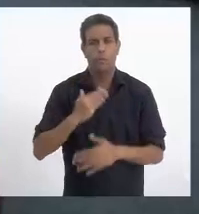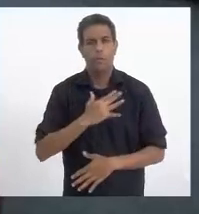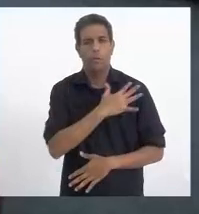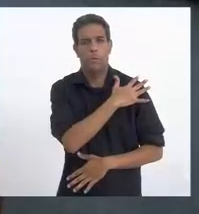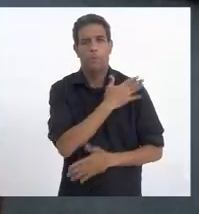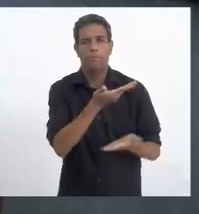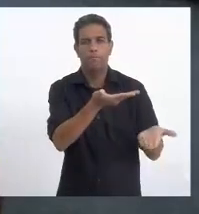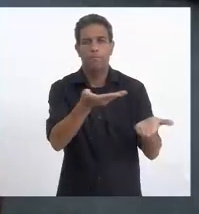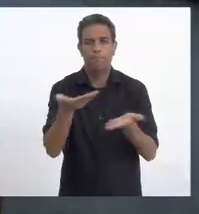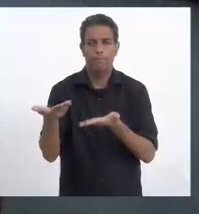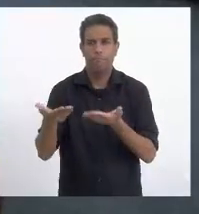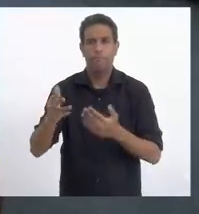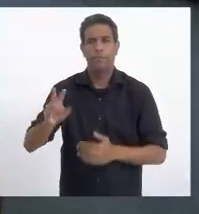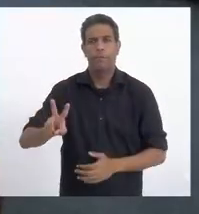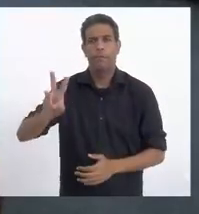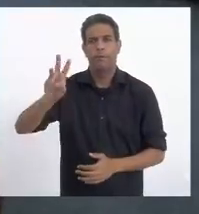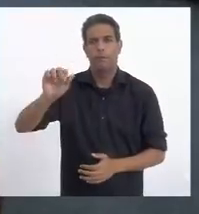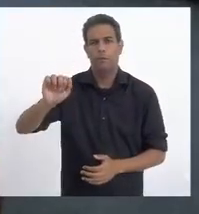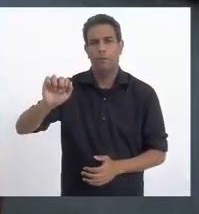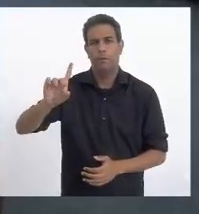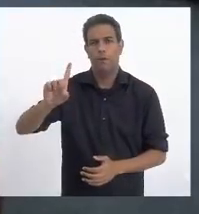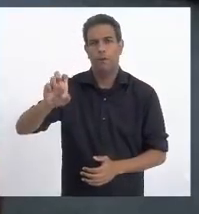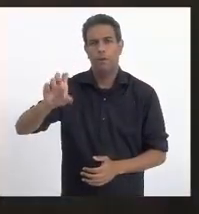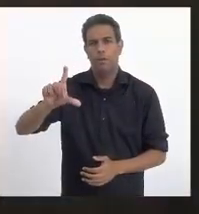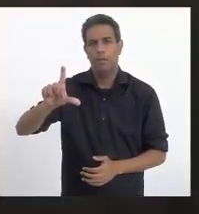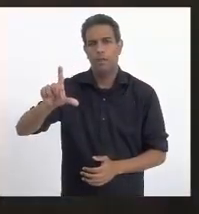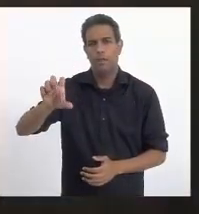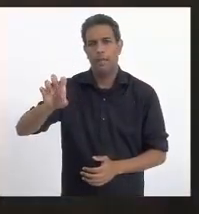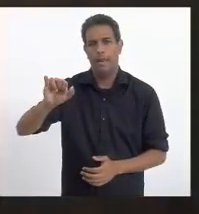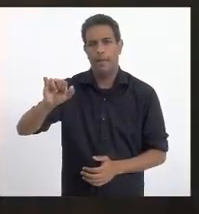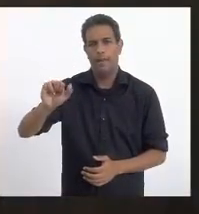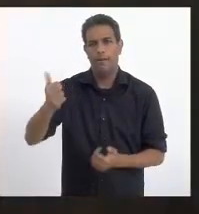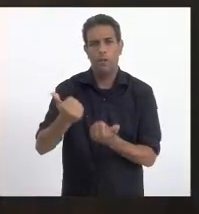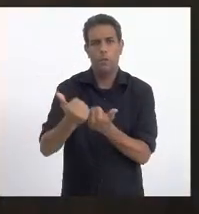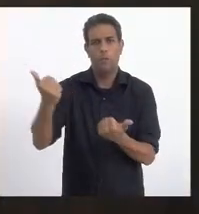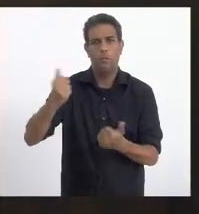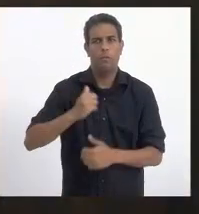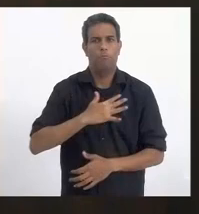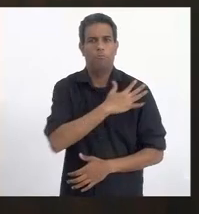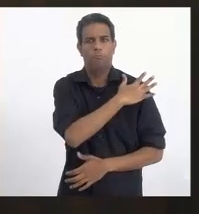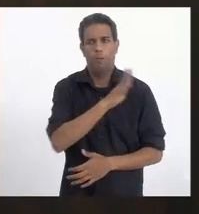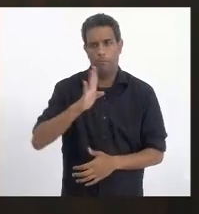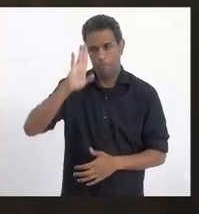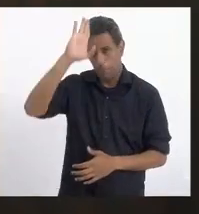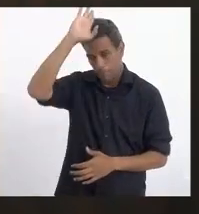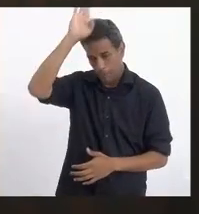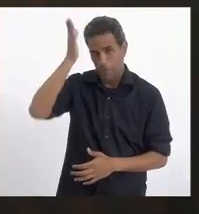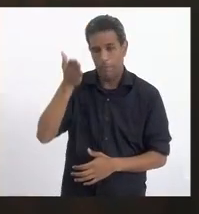só palavras sobre valdelei Duarte Subtenente do bombeiro